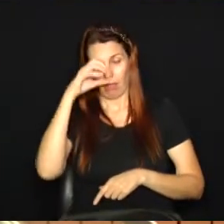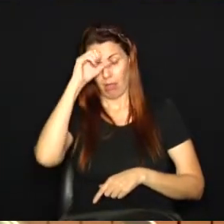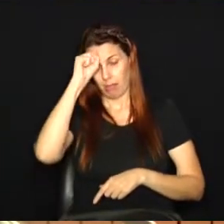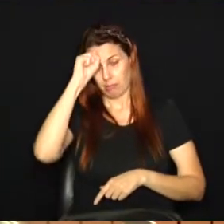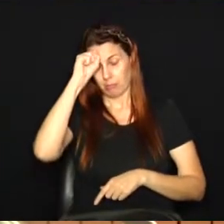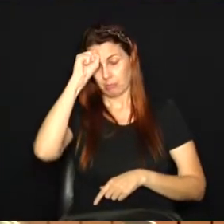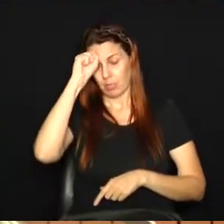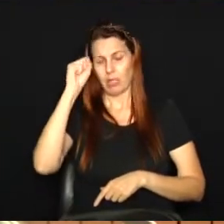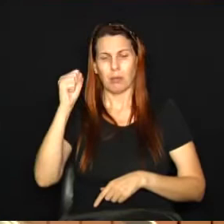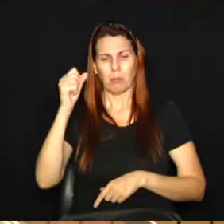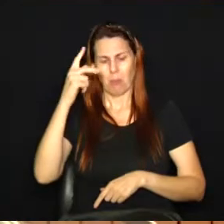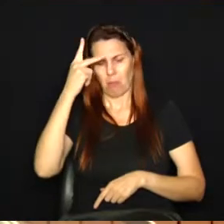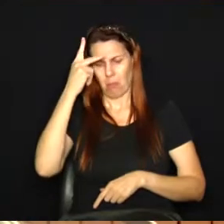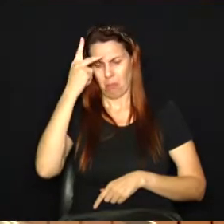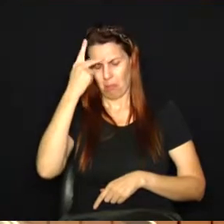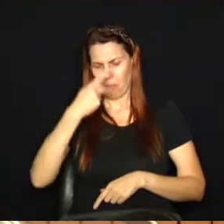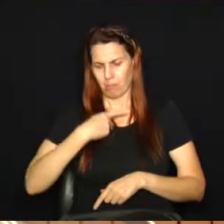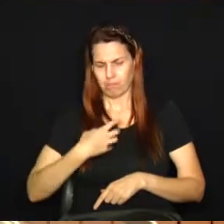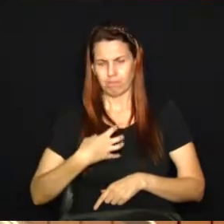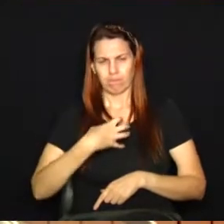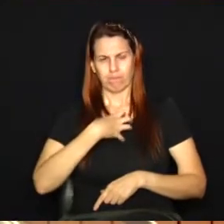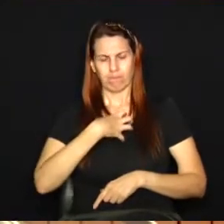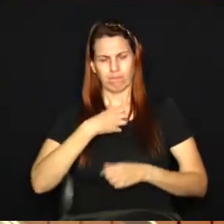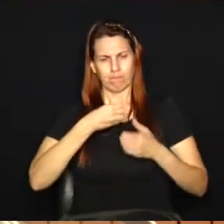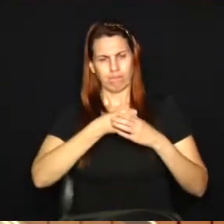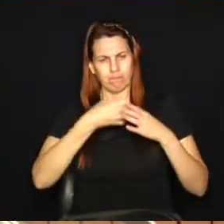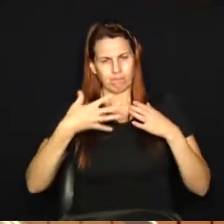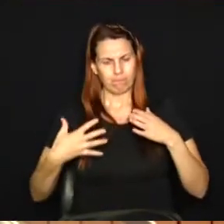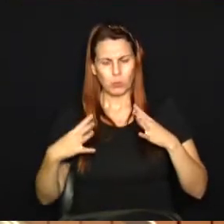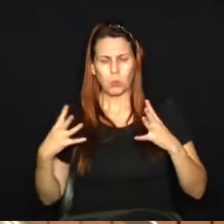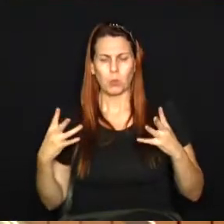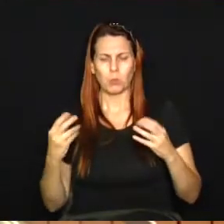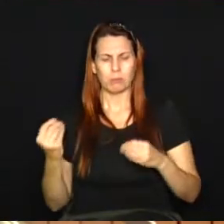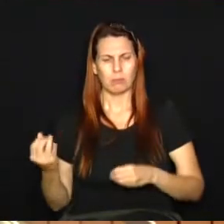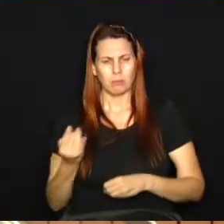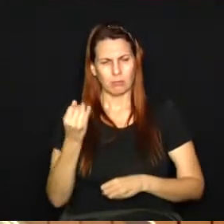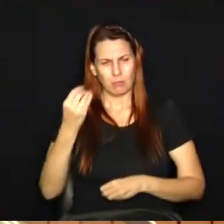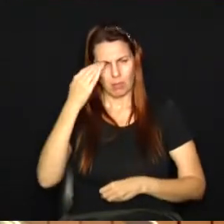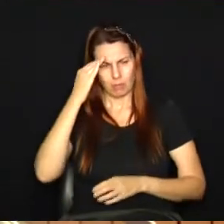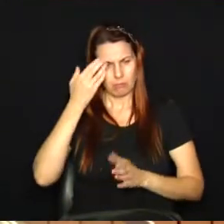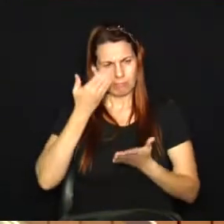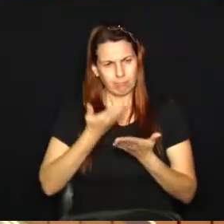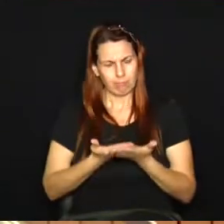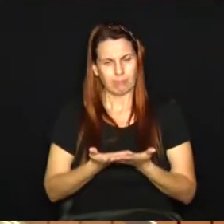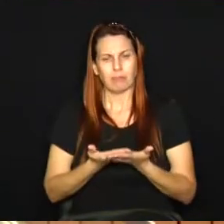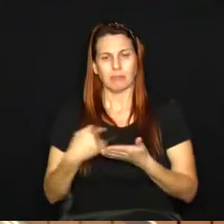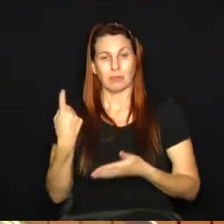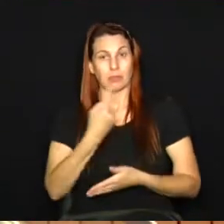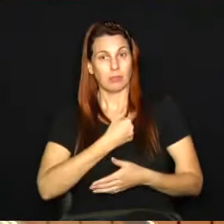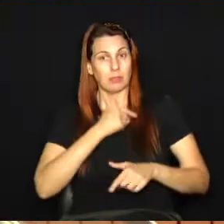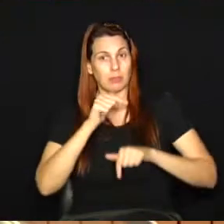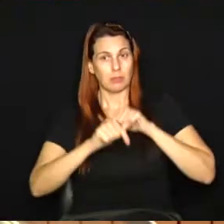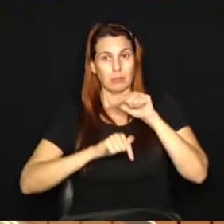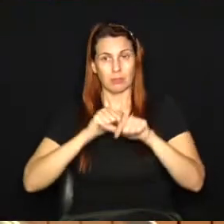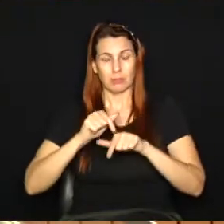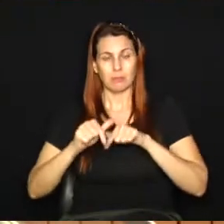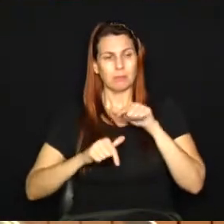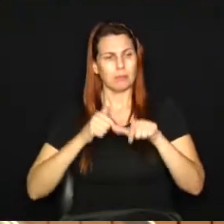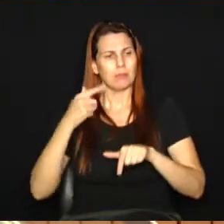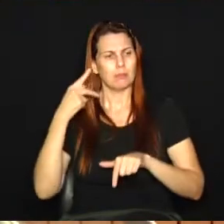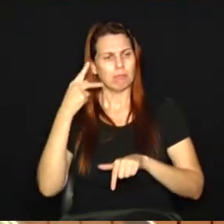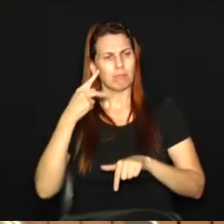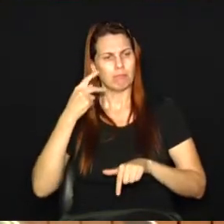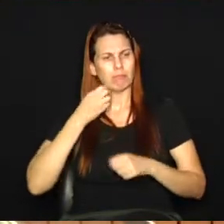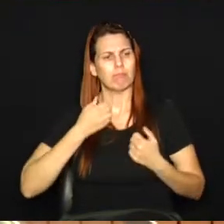do caráter, de valores, de princípios, e aqui desempenhar o nosso papel como um bom legislador. Mas